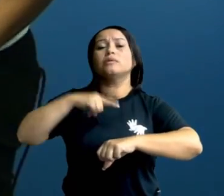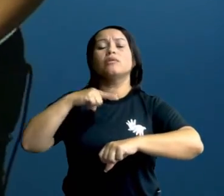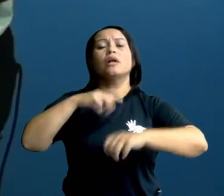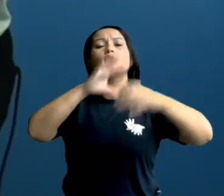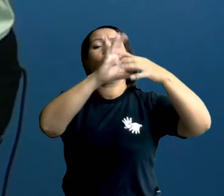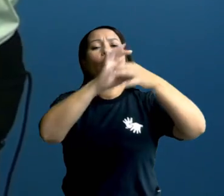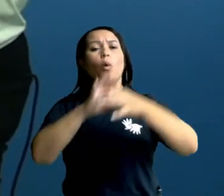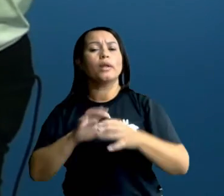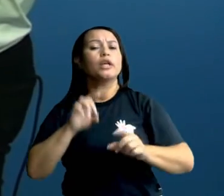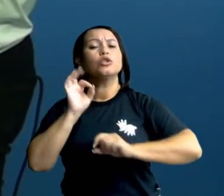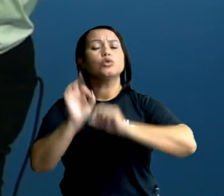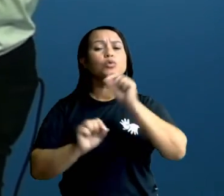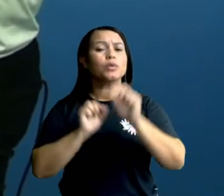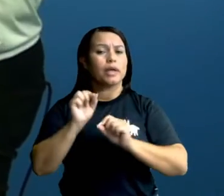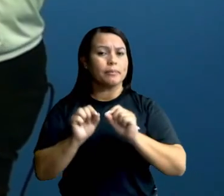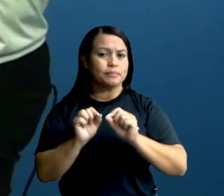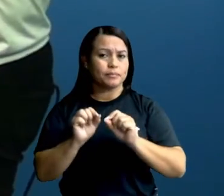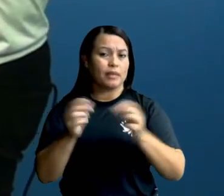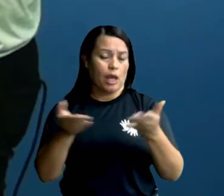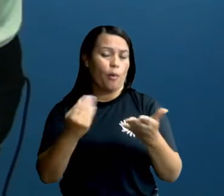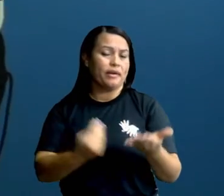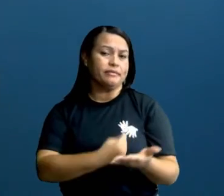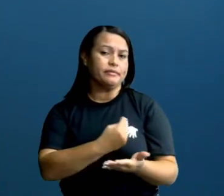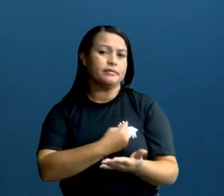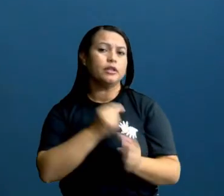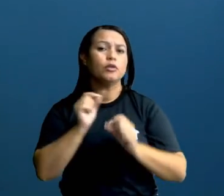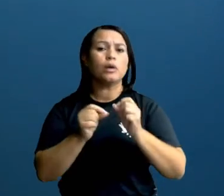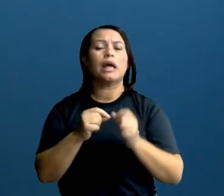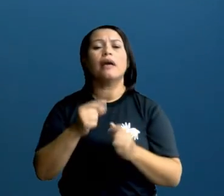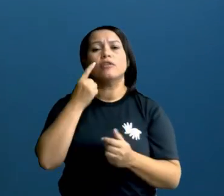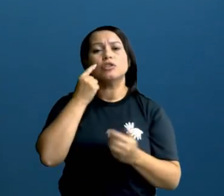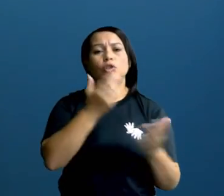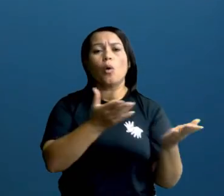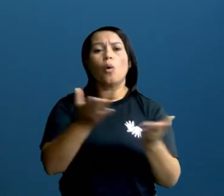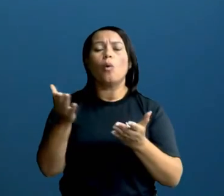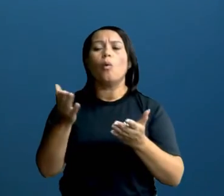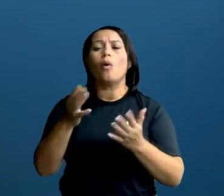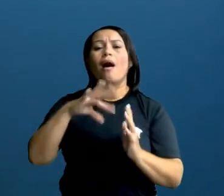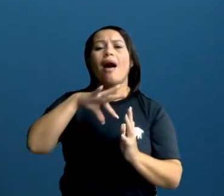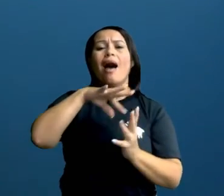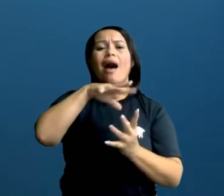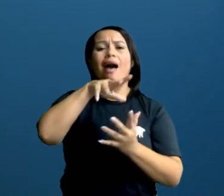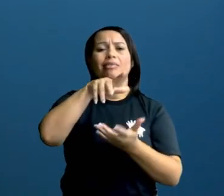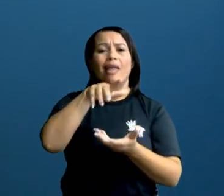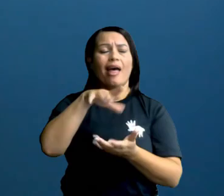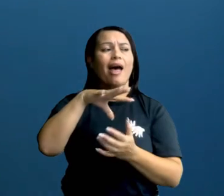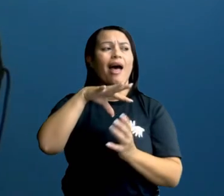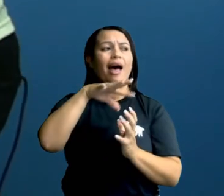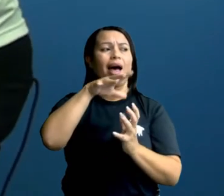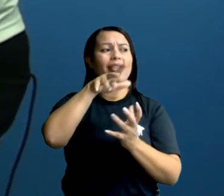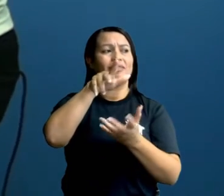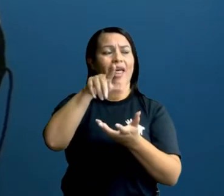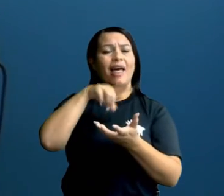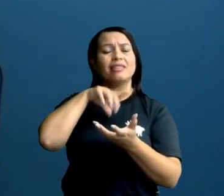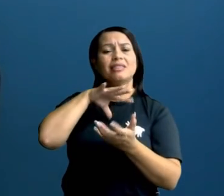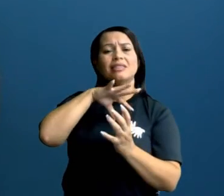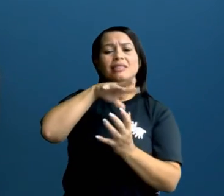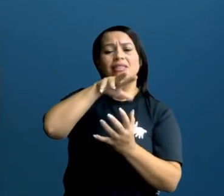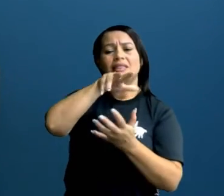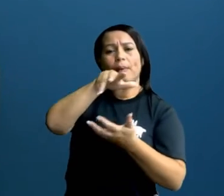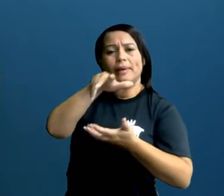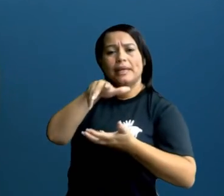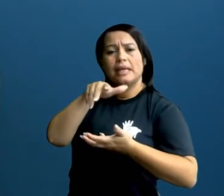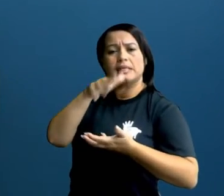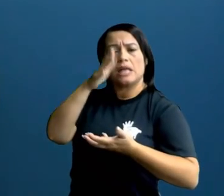por exemplo, né, que a gente está vivendo agora, a gente estaria assim, ó, a Terra tem essa inclinação, que é natural, e se a gente